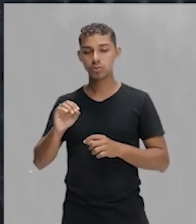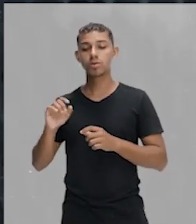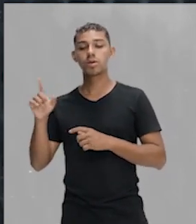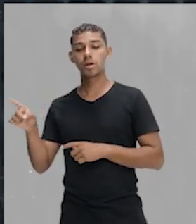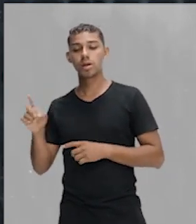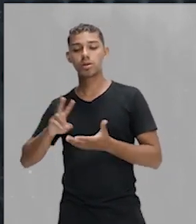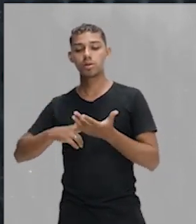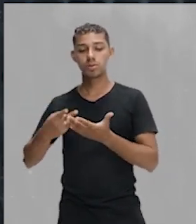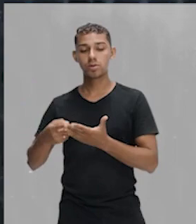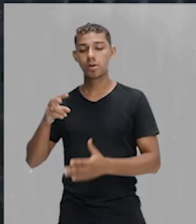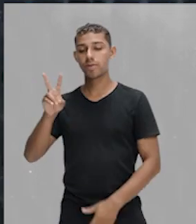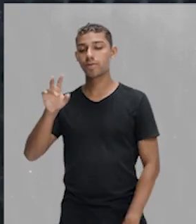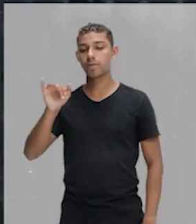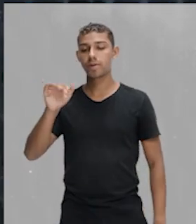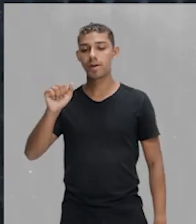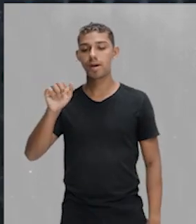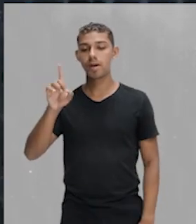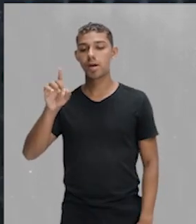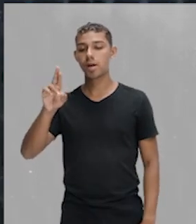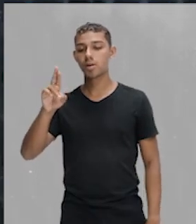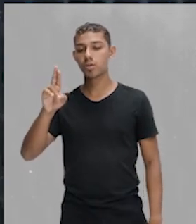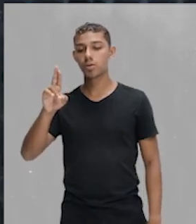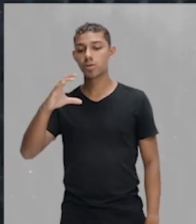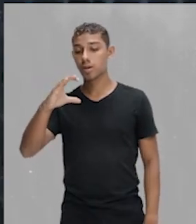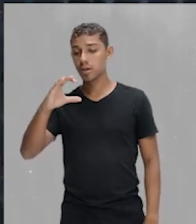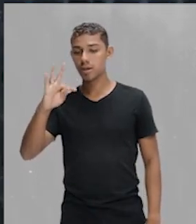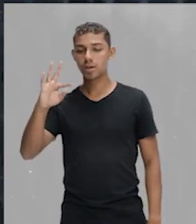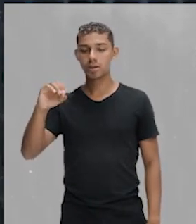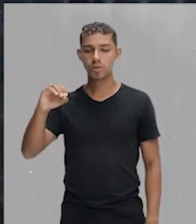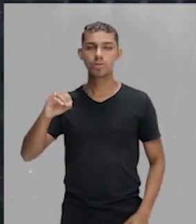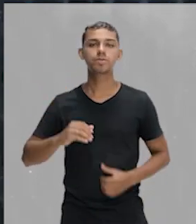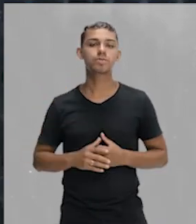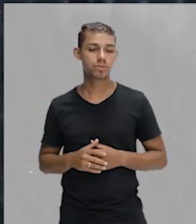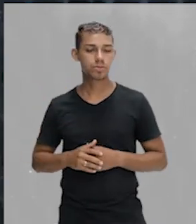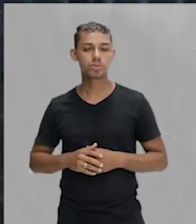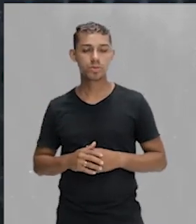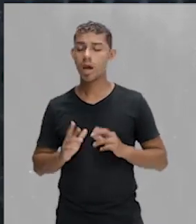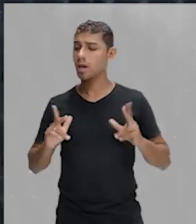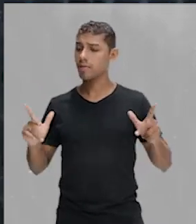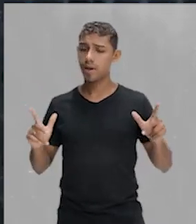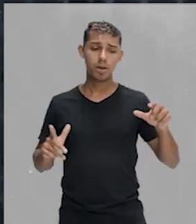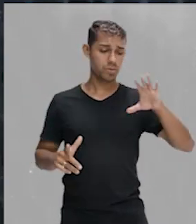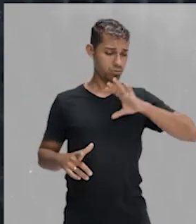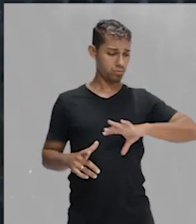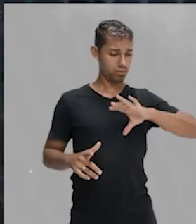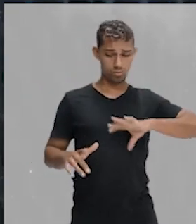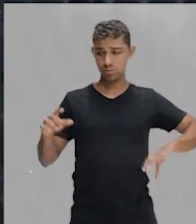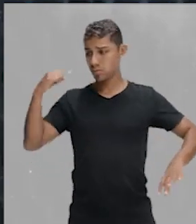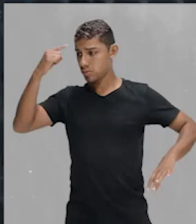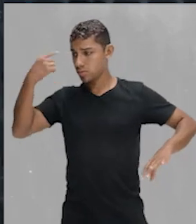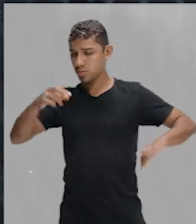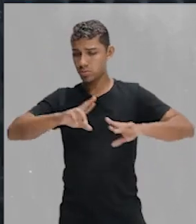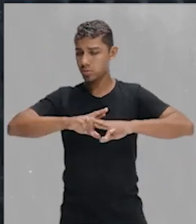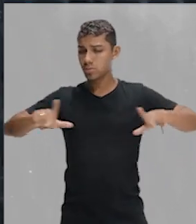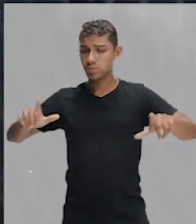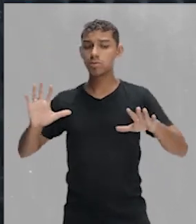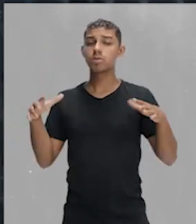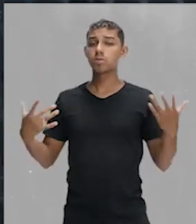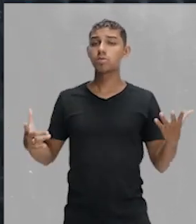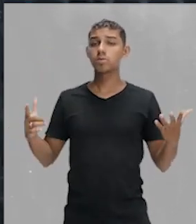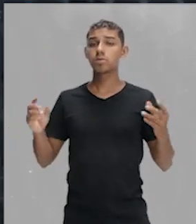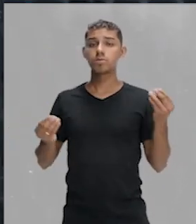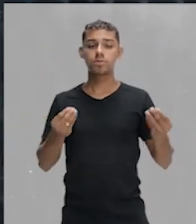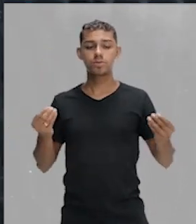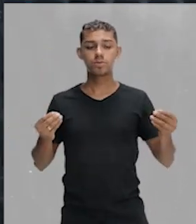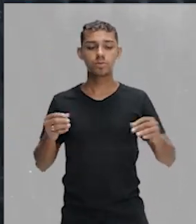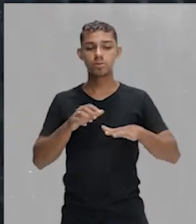Bem, diferenças do português e espanhol. Note a diferença entre o português e o espanhol em relação aos meios de transporte. No Brasil, nós